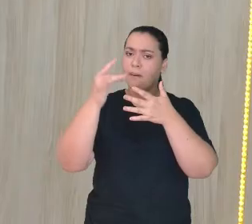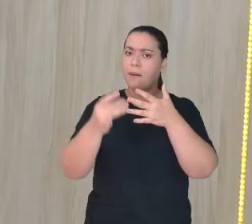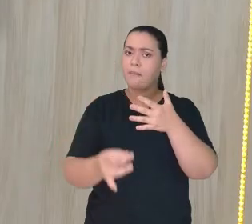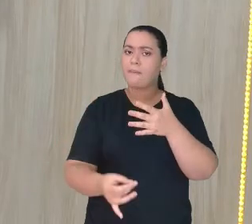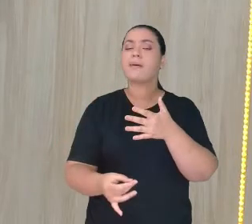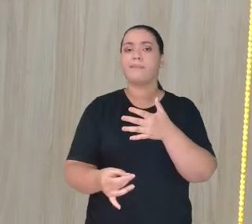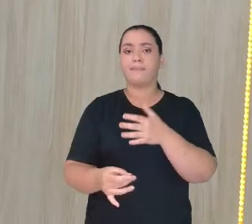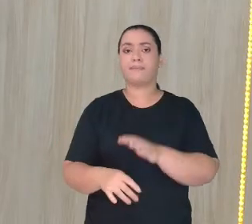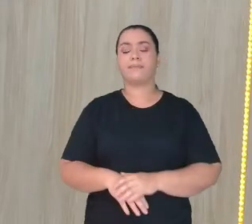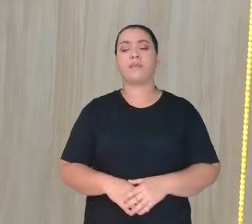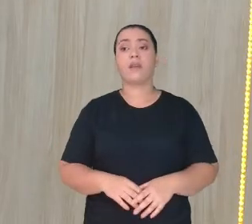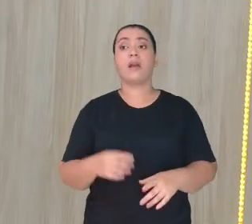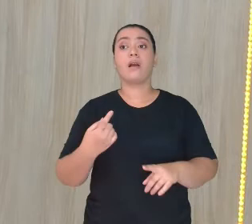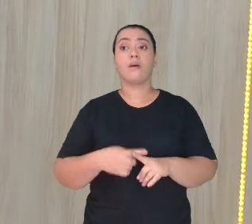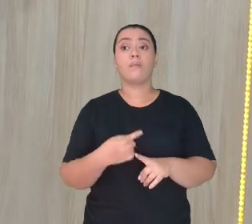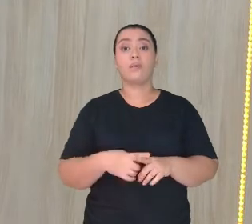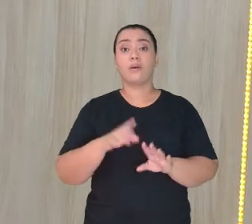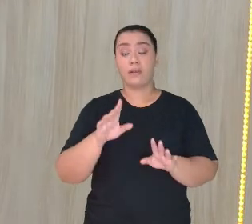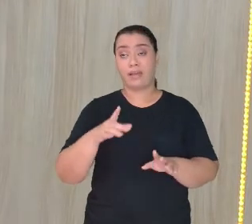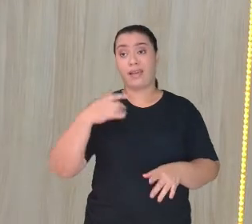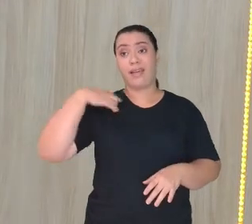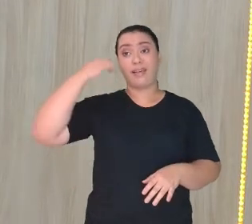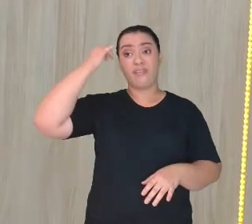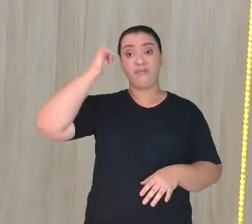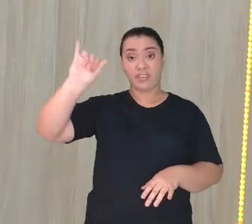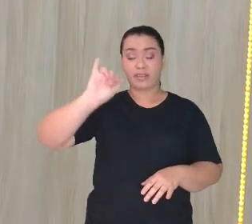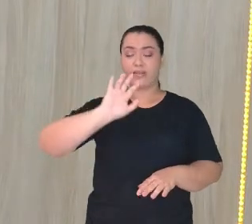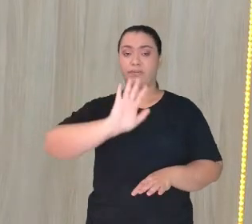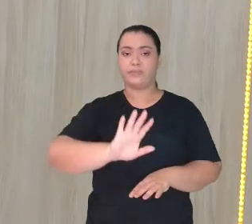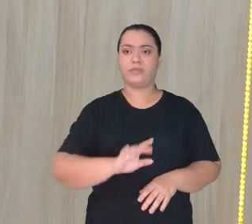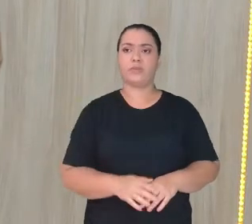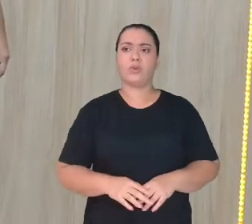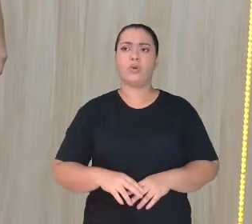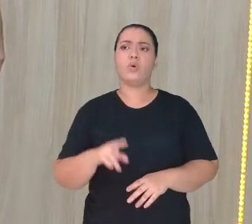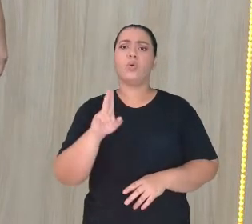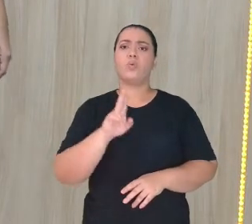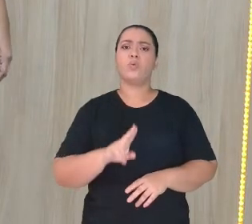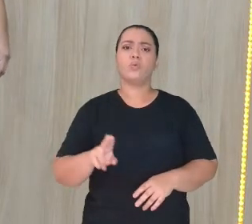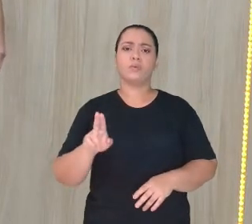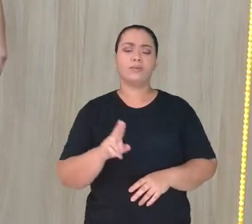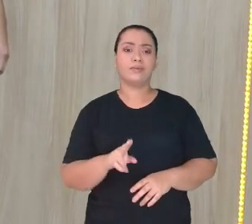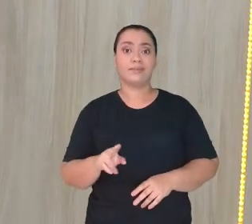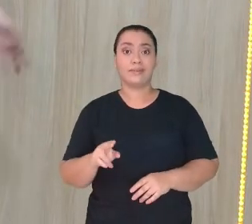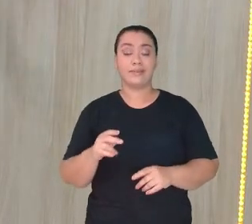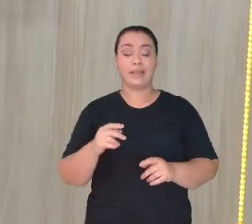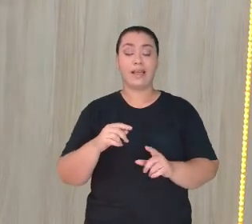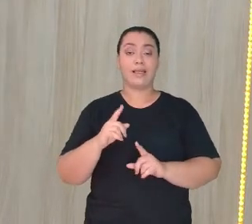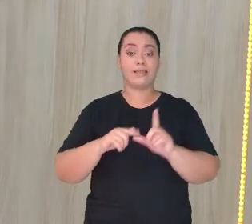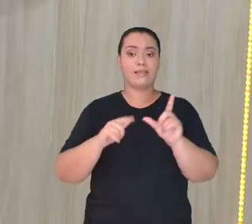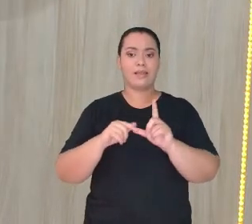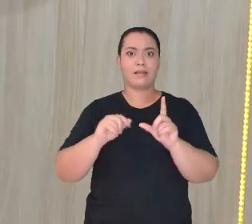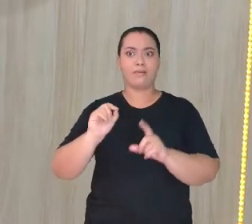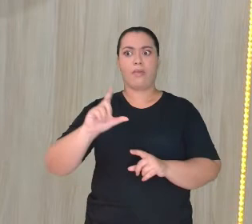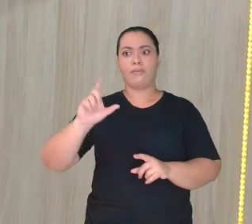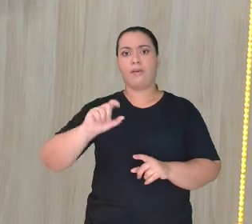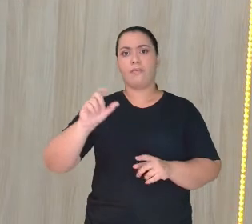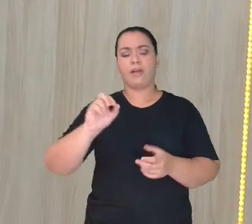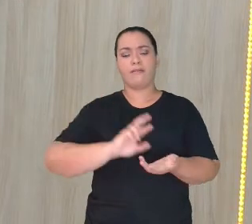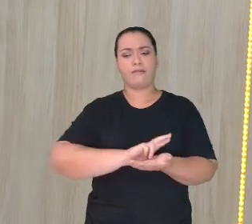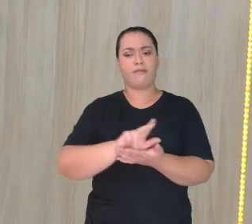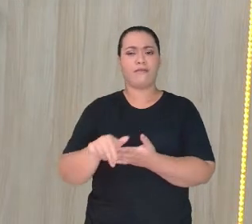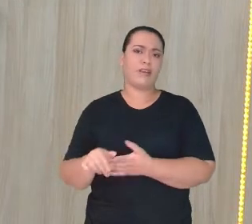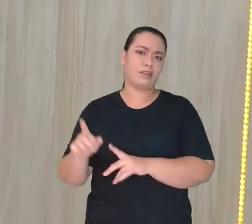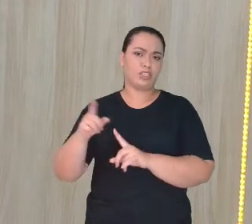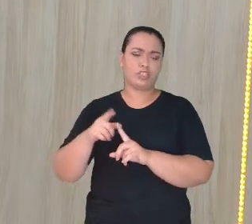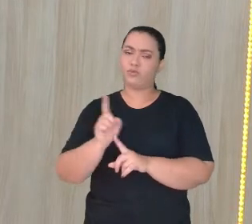a gente deve evitar? Evitar utilizar mais do que 3 fontes do mesmo material, porque não é bagunça. Fica